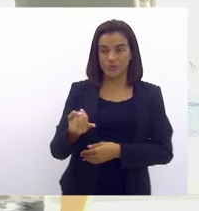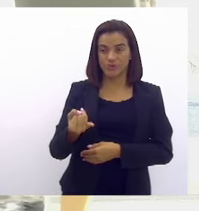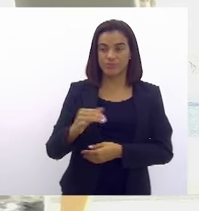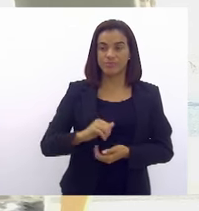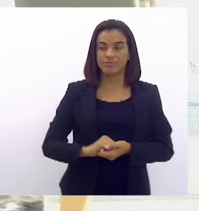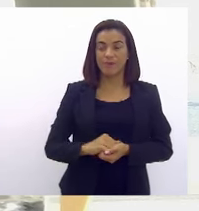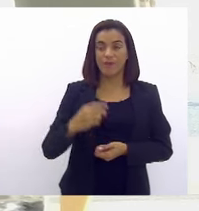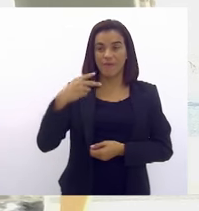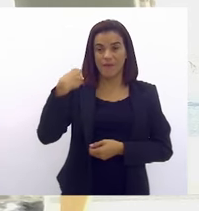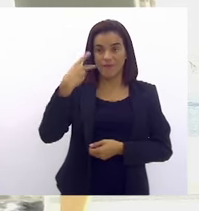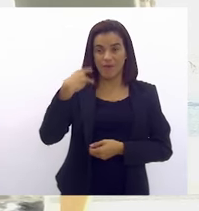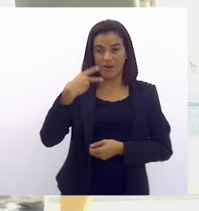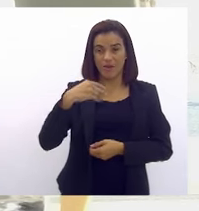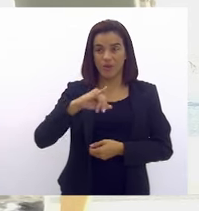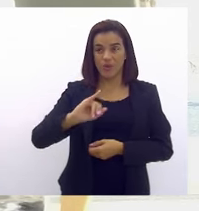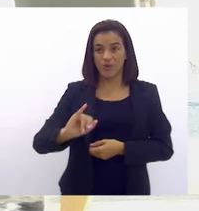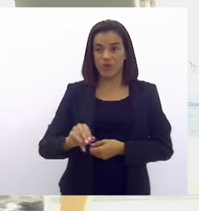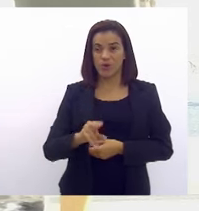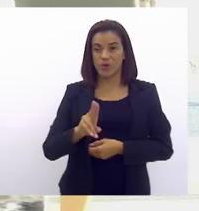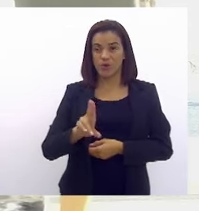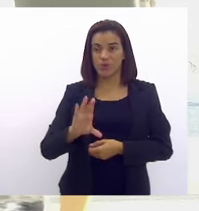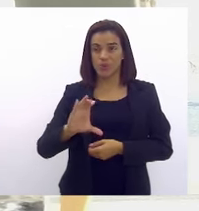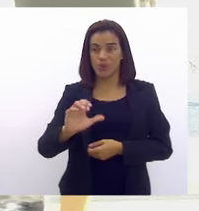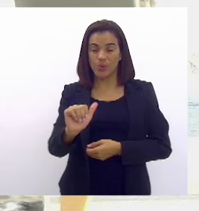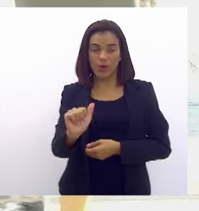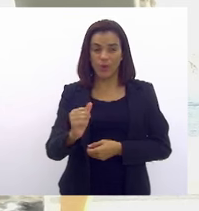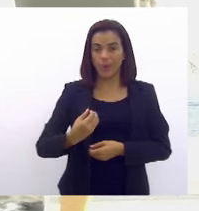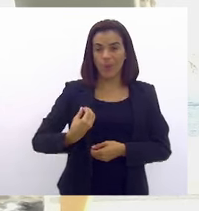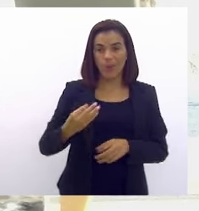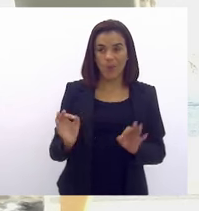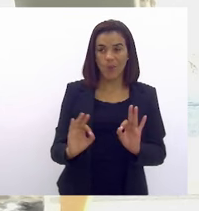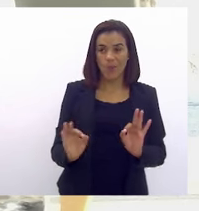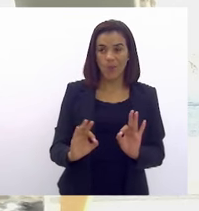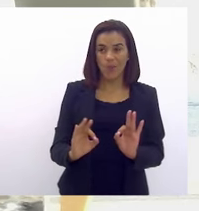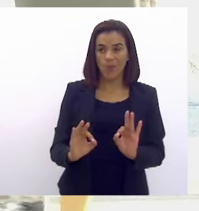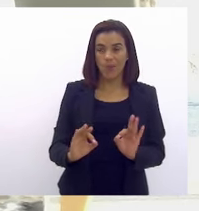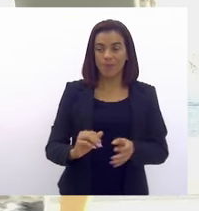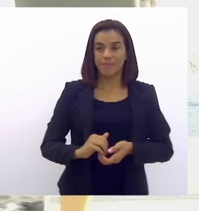Vereador Júlio Carolino, também não se encontra.